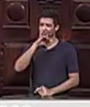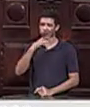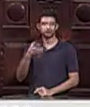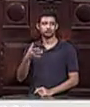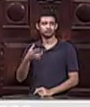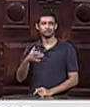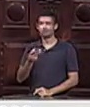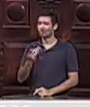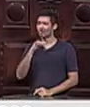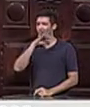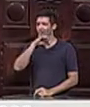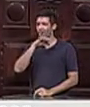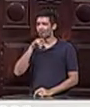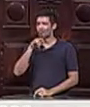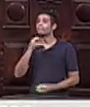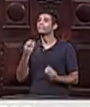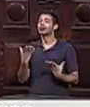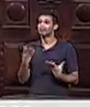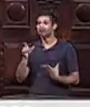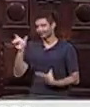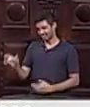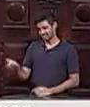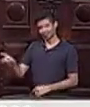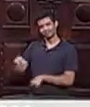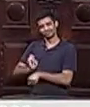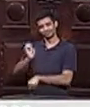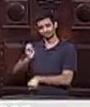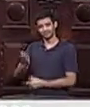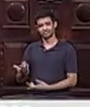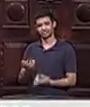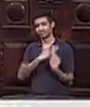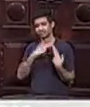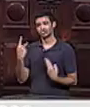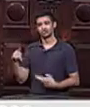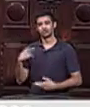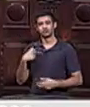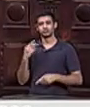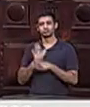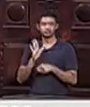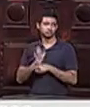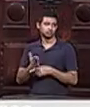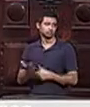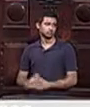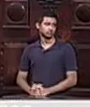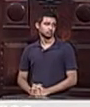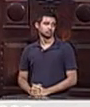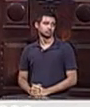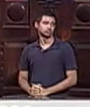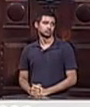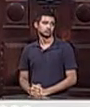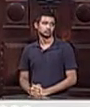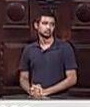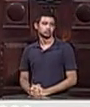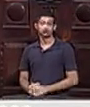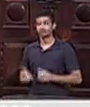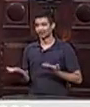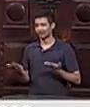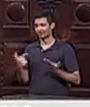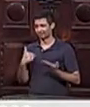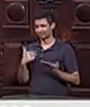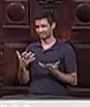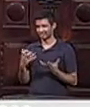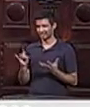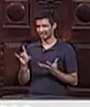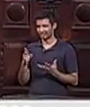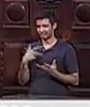é ruim para o Estado. E esses são exatamente os artigos que estão sendo vetados. Então eu queria simplesmente adendar,